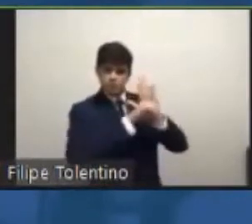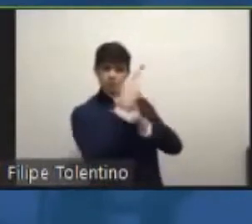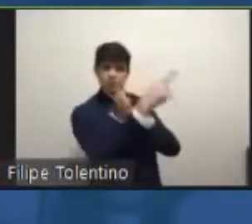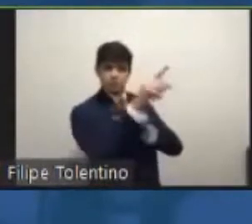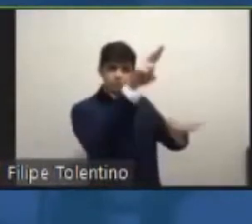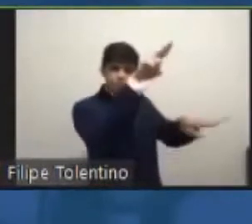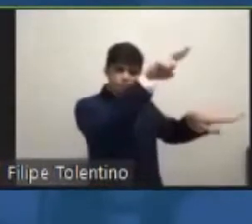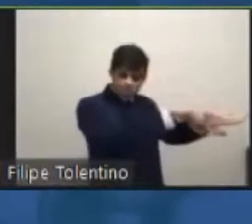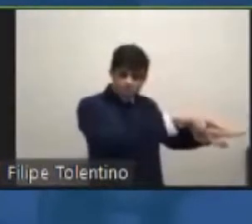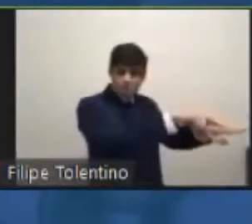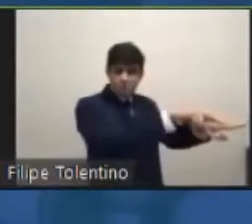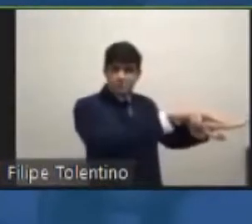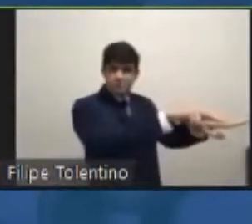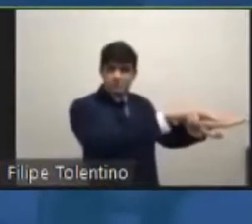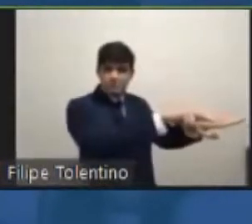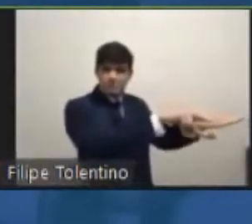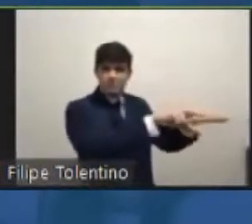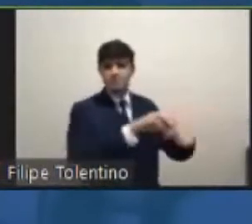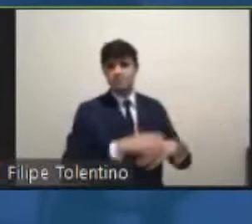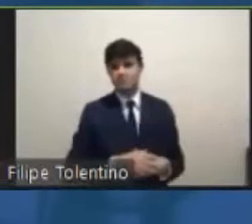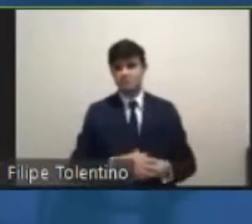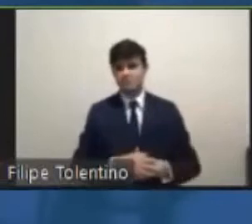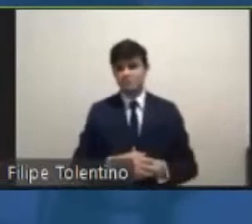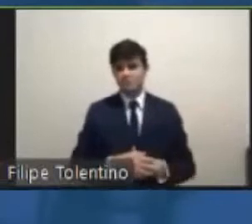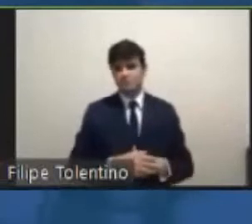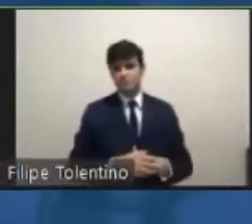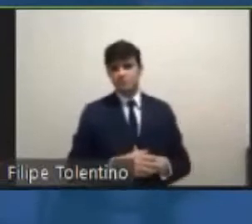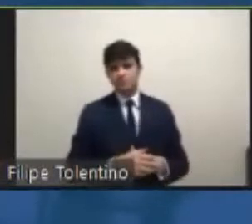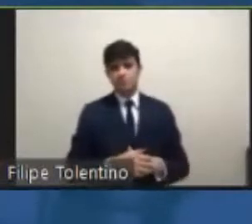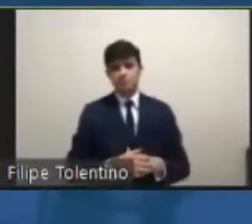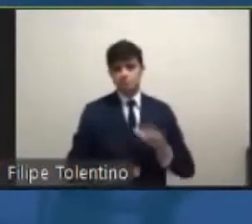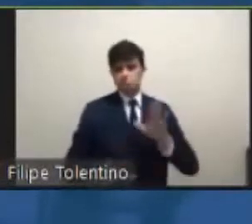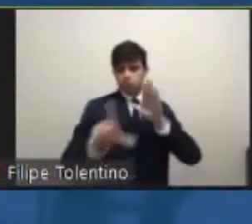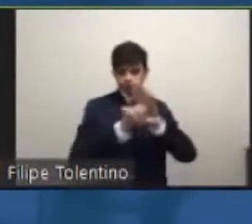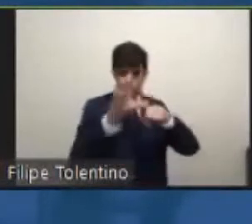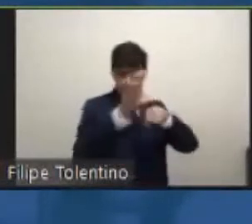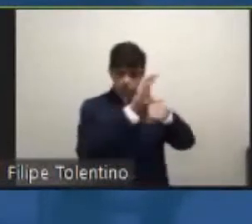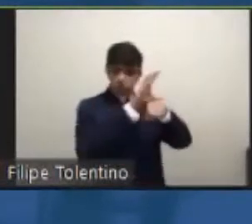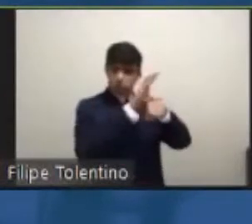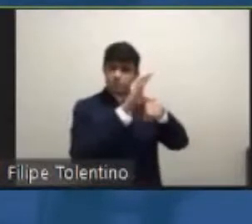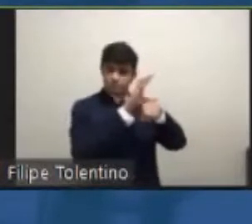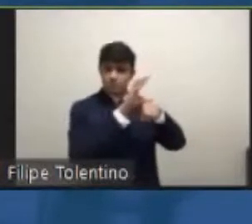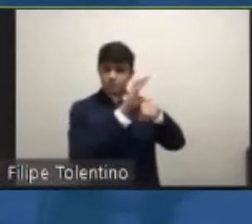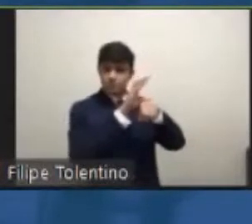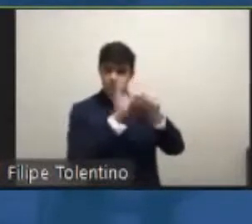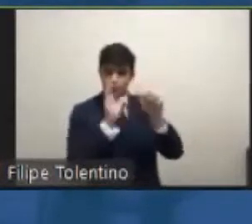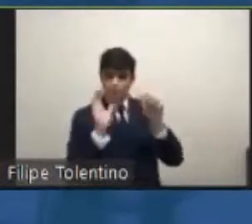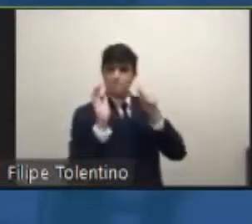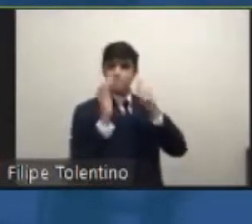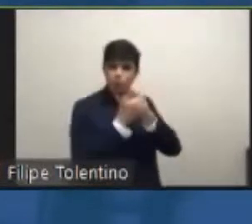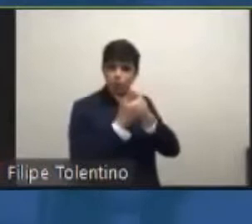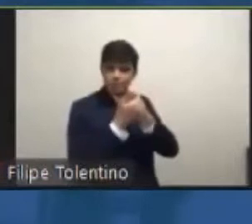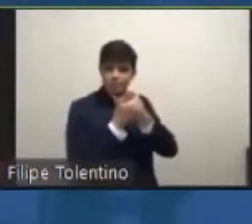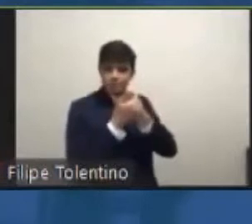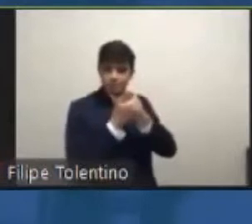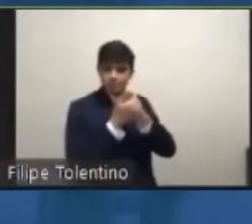5º, incisos 2, 6 e 8 da Constituição, que fala sobre a proteção do direito da pessoa em relação